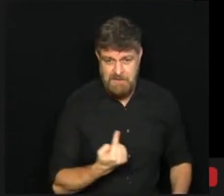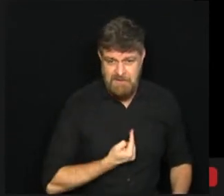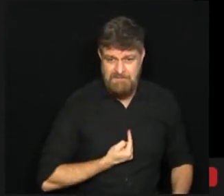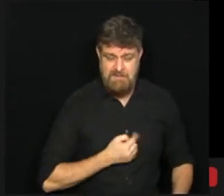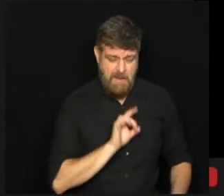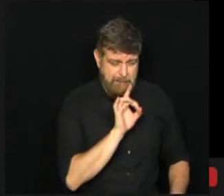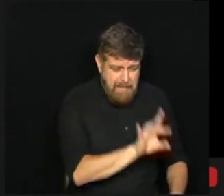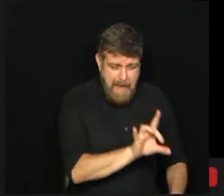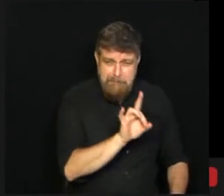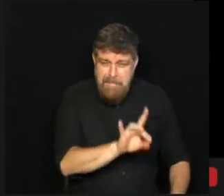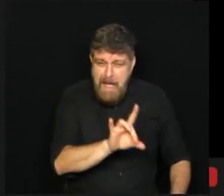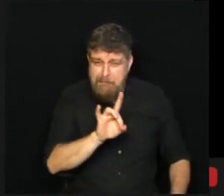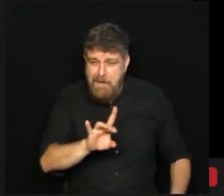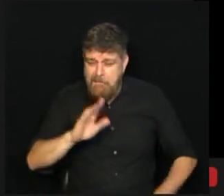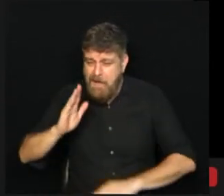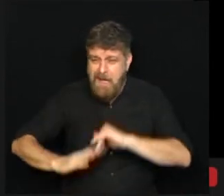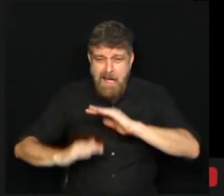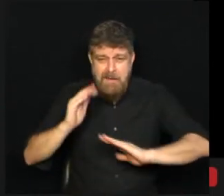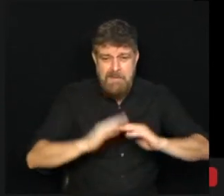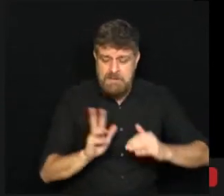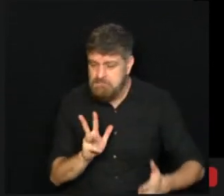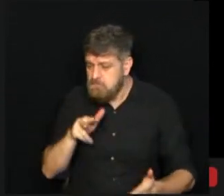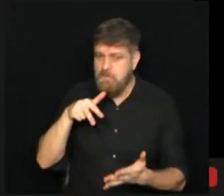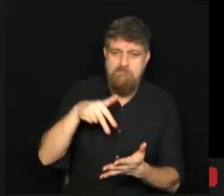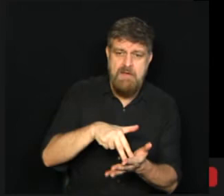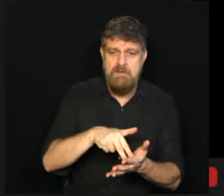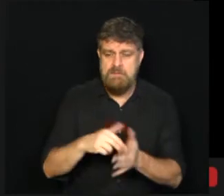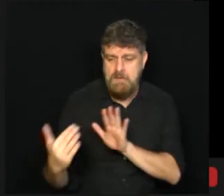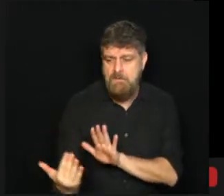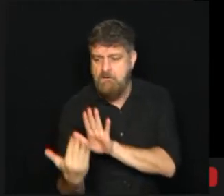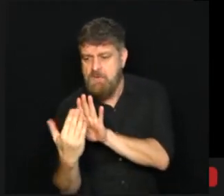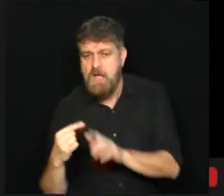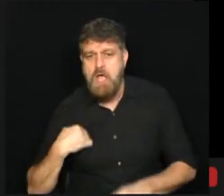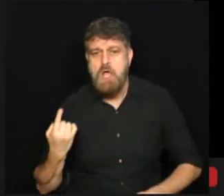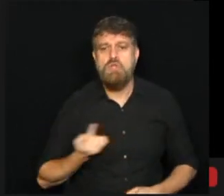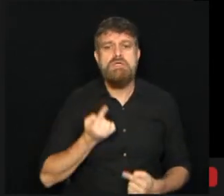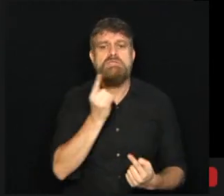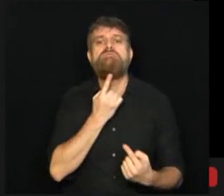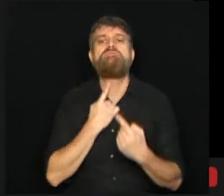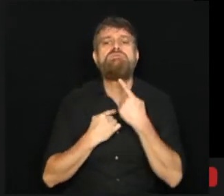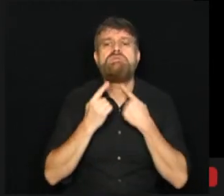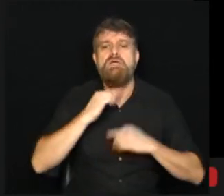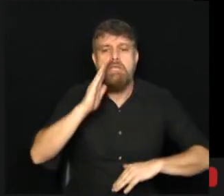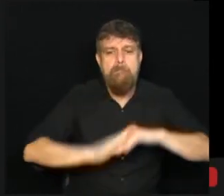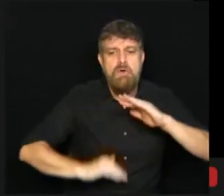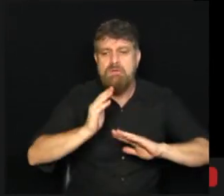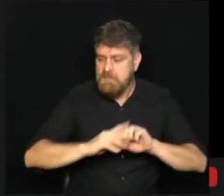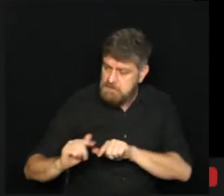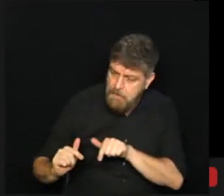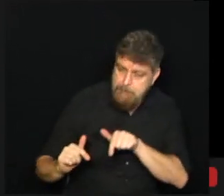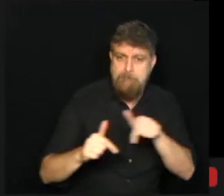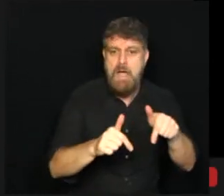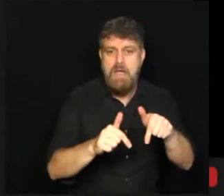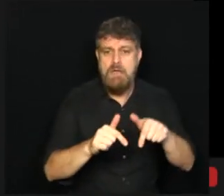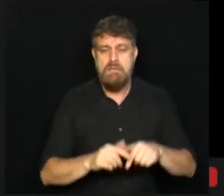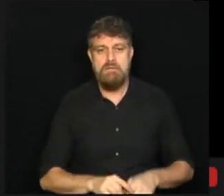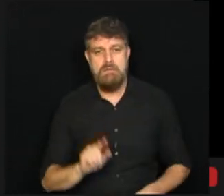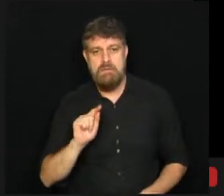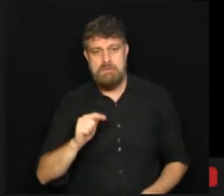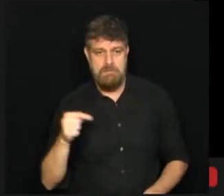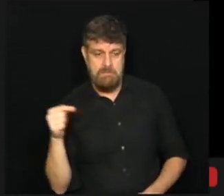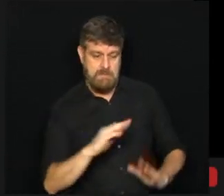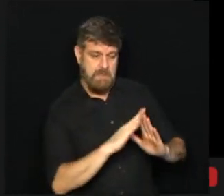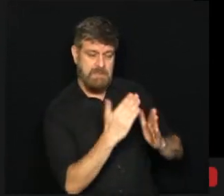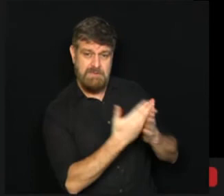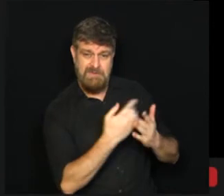caso concreto, entrar, dizer o que nós pensamos, o que nós queremos e exigir providência. Então, esse caso, nós